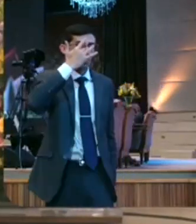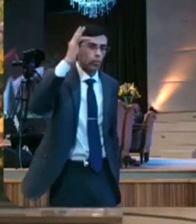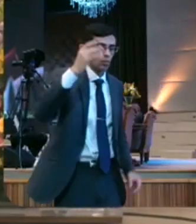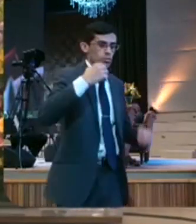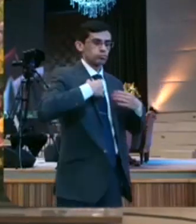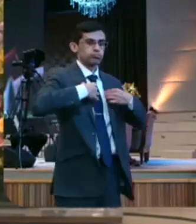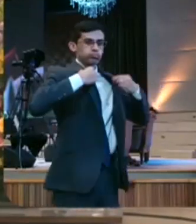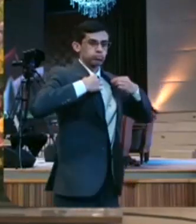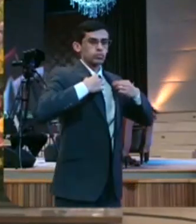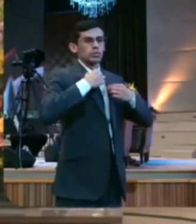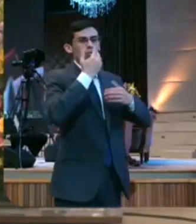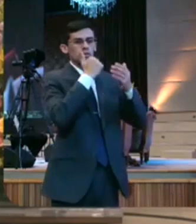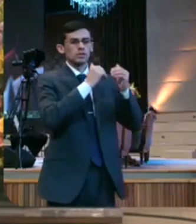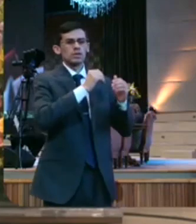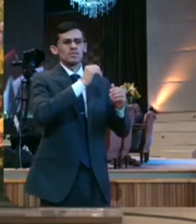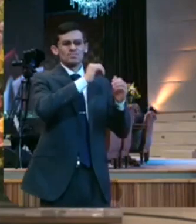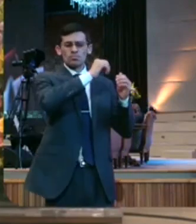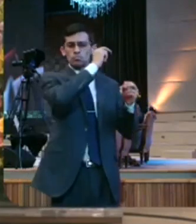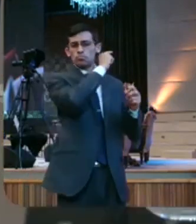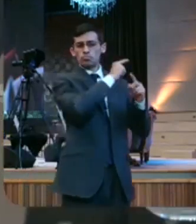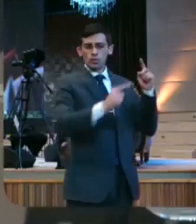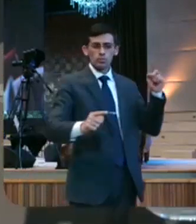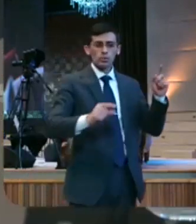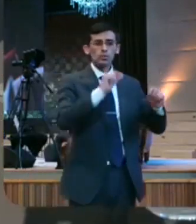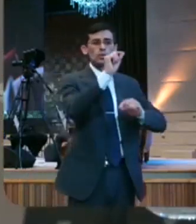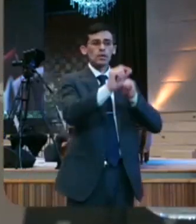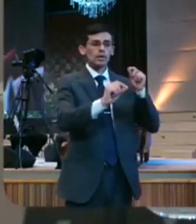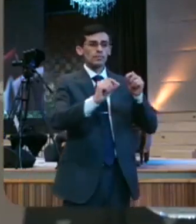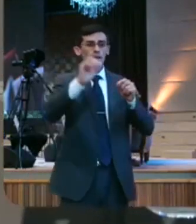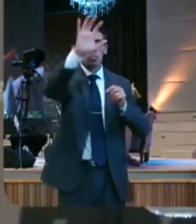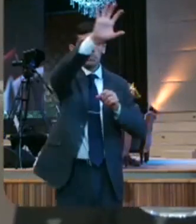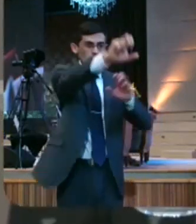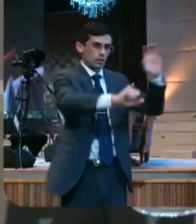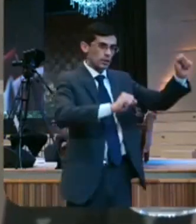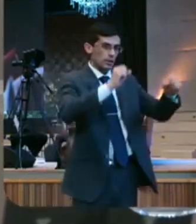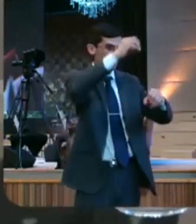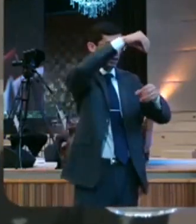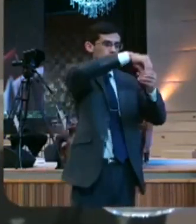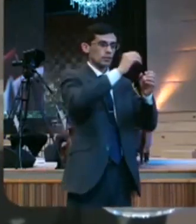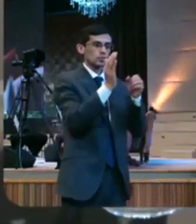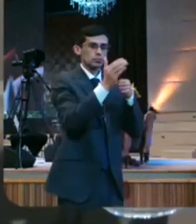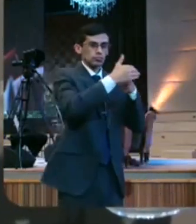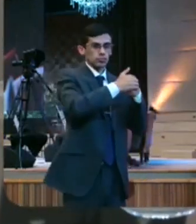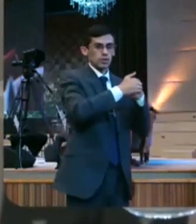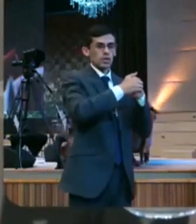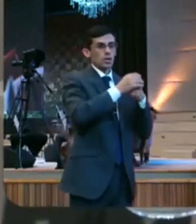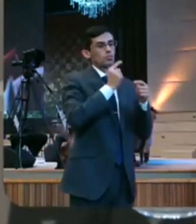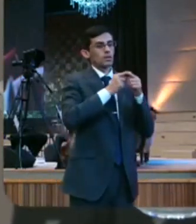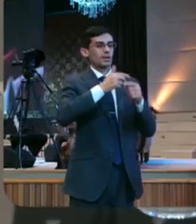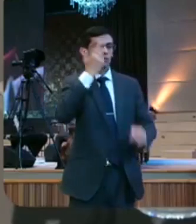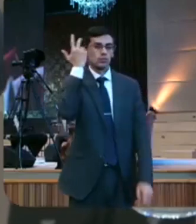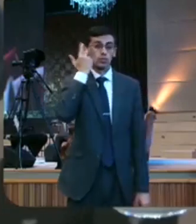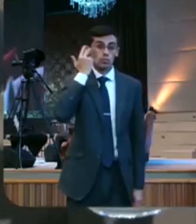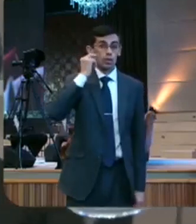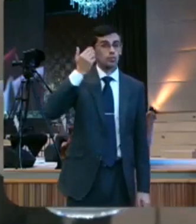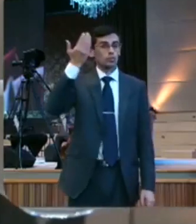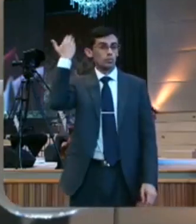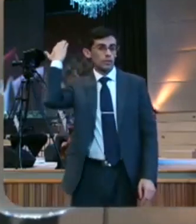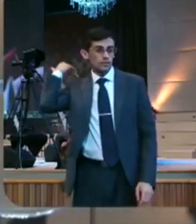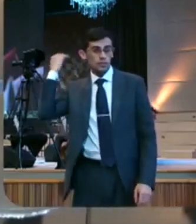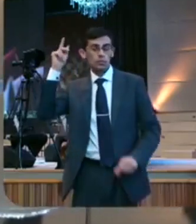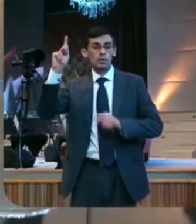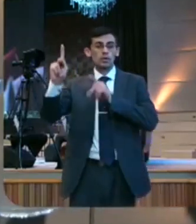fosse trazido para as tendas de Israel, porque era um costume naquele tempo,